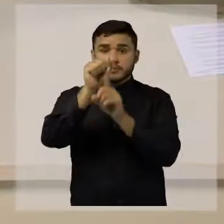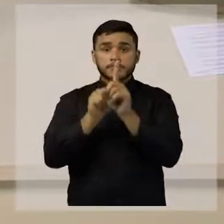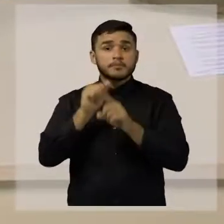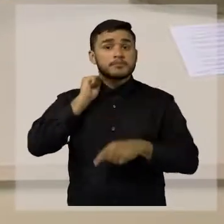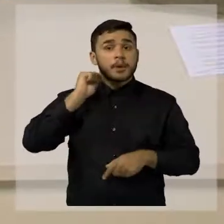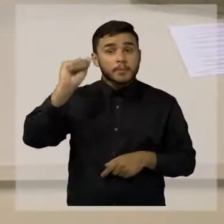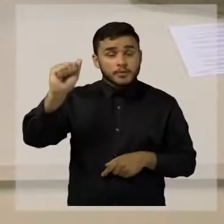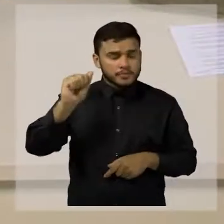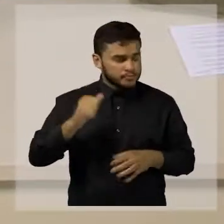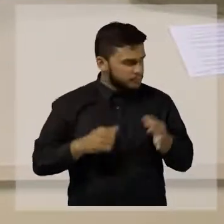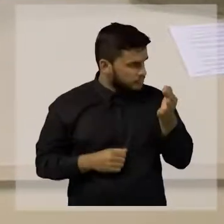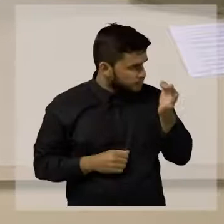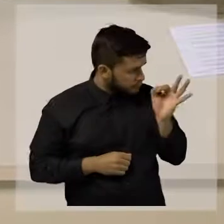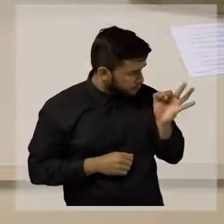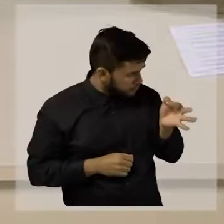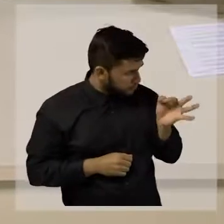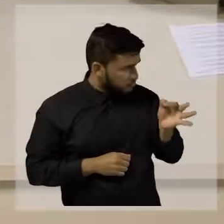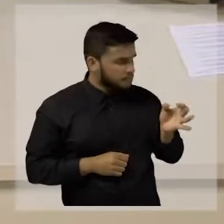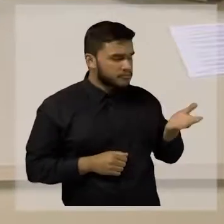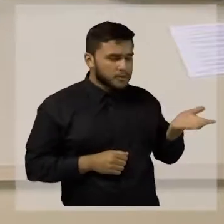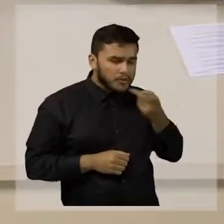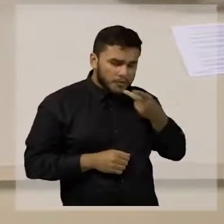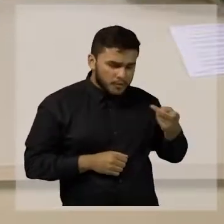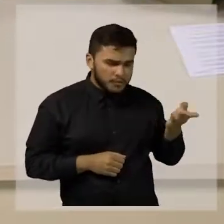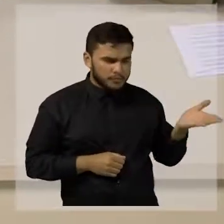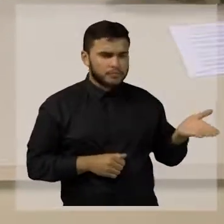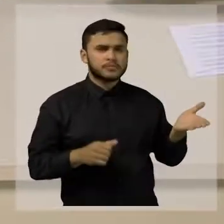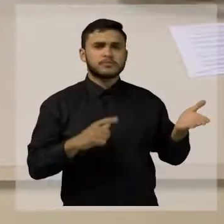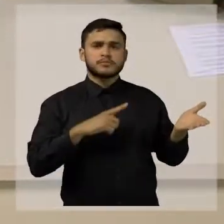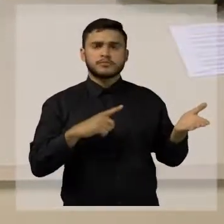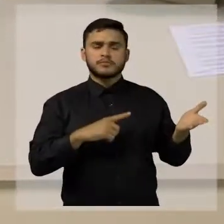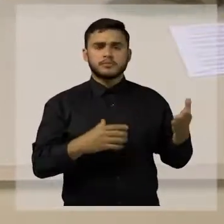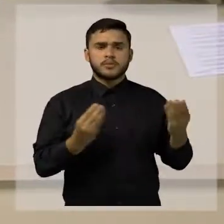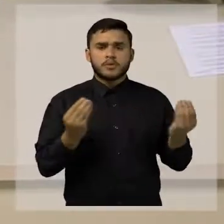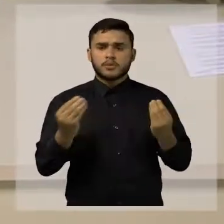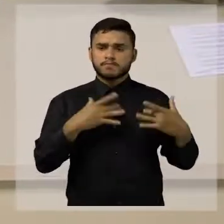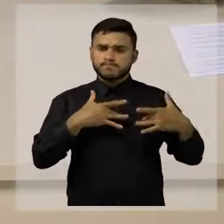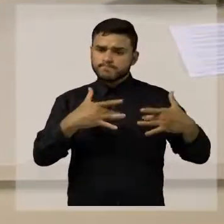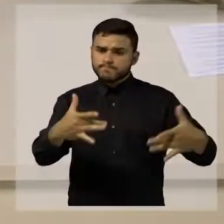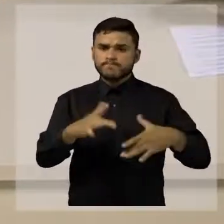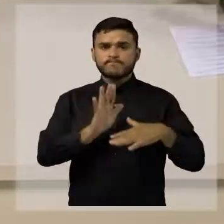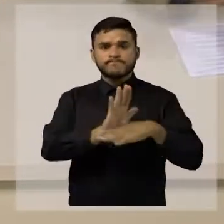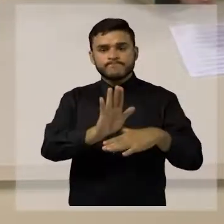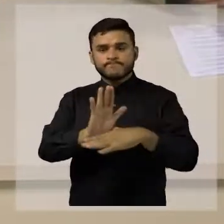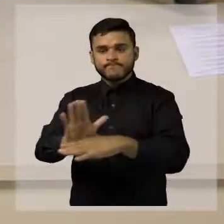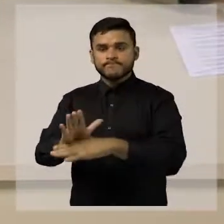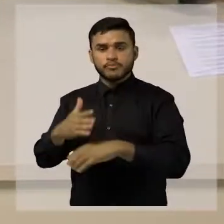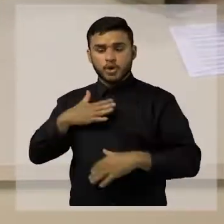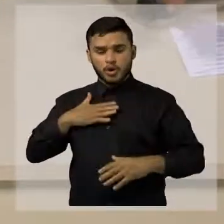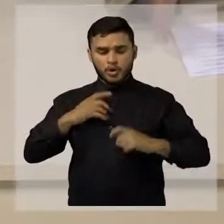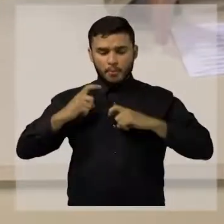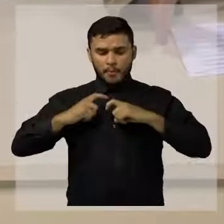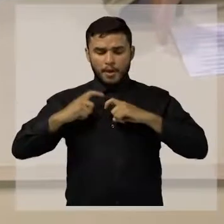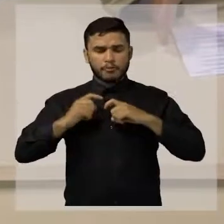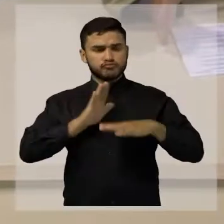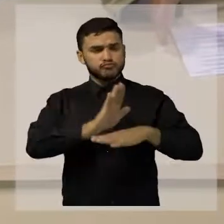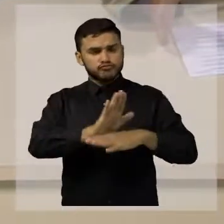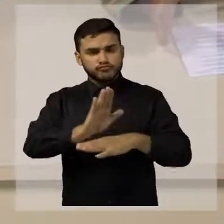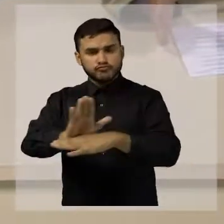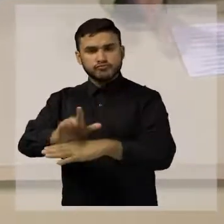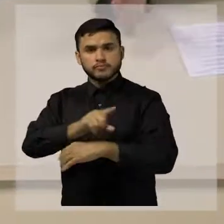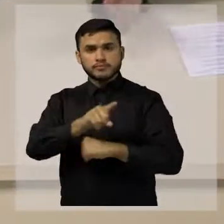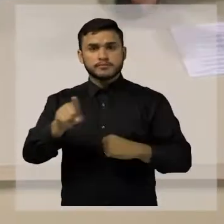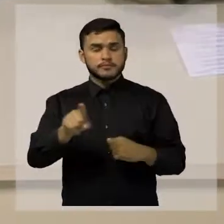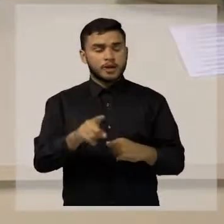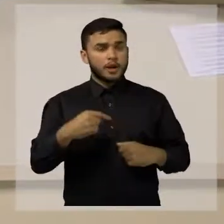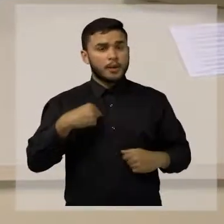muito bem falou, porque se o senhor pudesse transformar a sua atividade social de mobilização comunitária em mandato